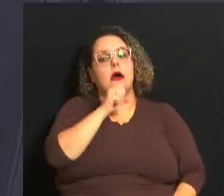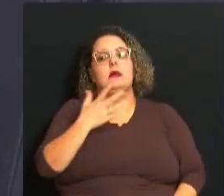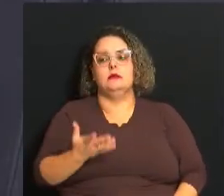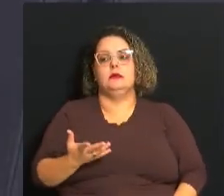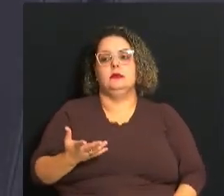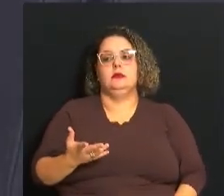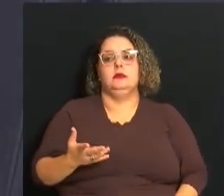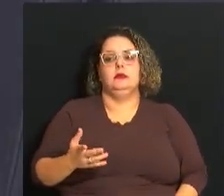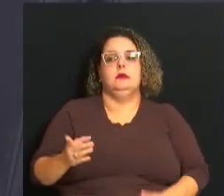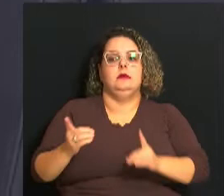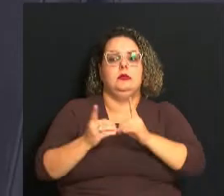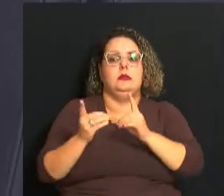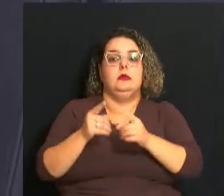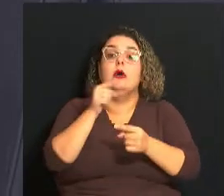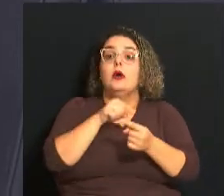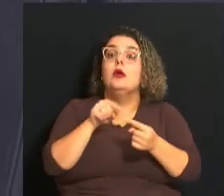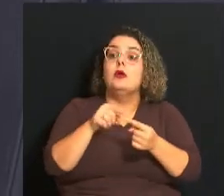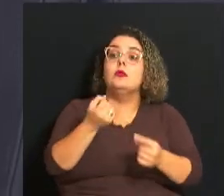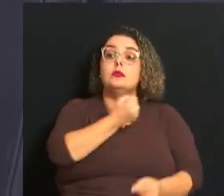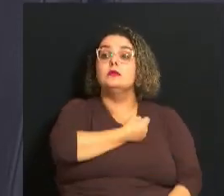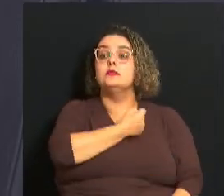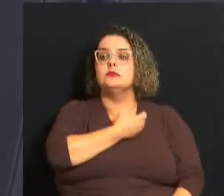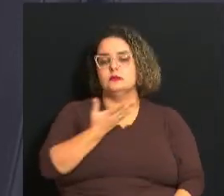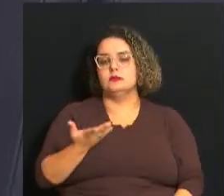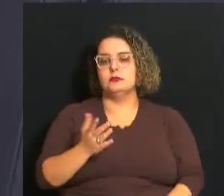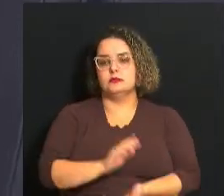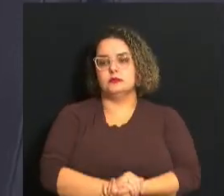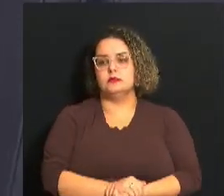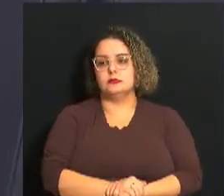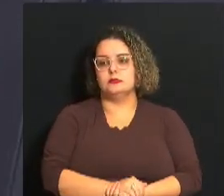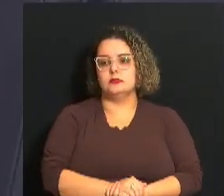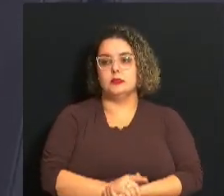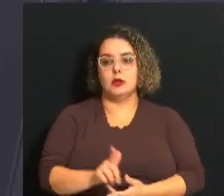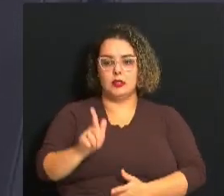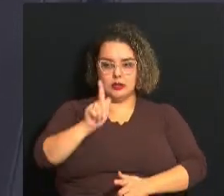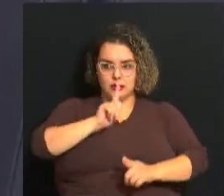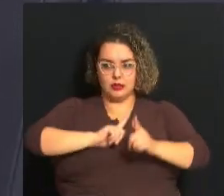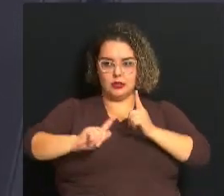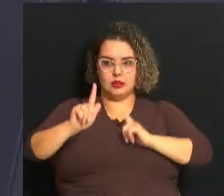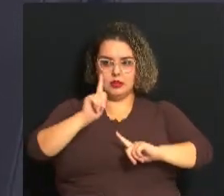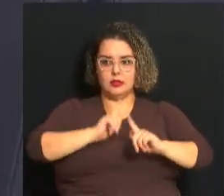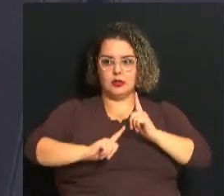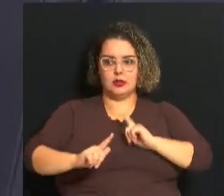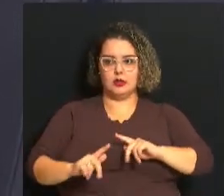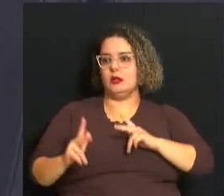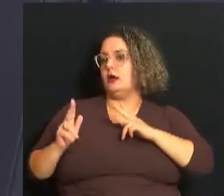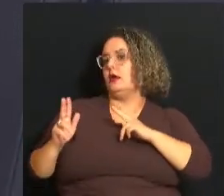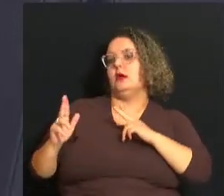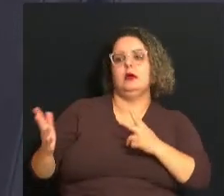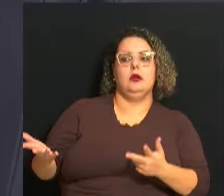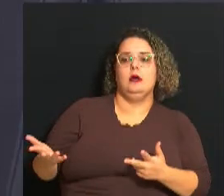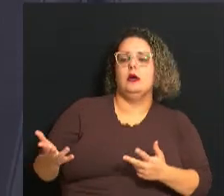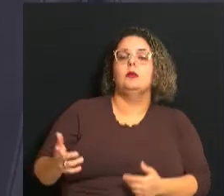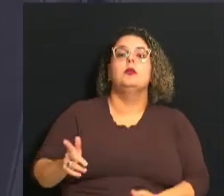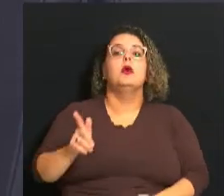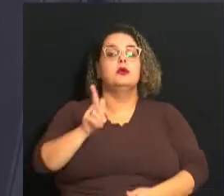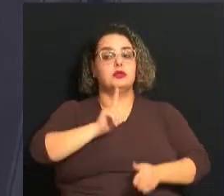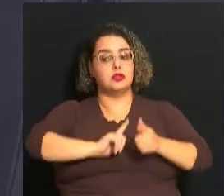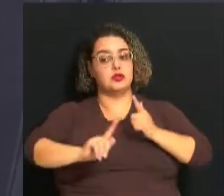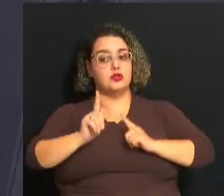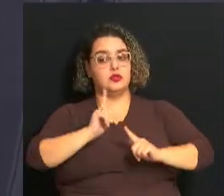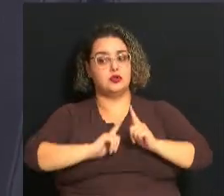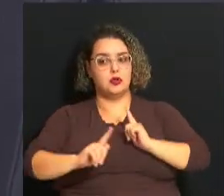para poder o atendimento atingir aquela meta X então assim gestores é exatamente a mesma coisa gente então assim